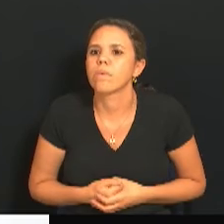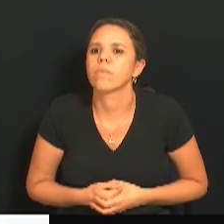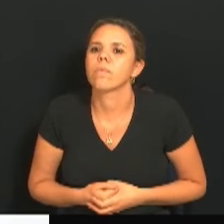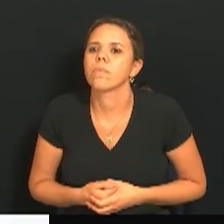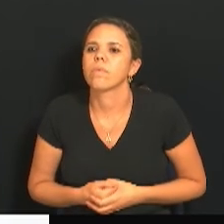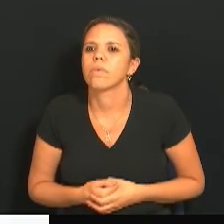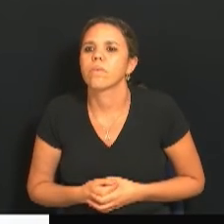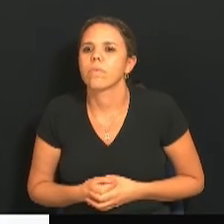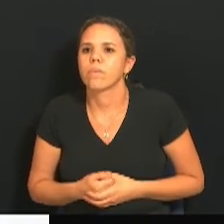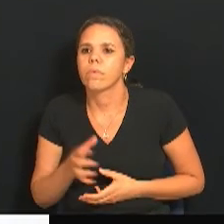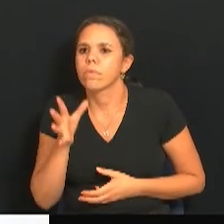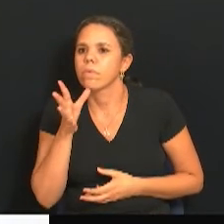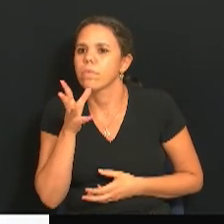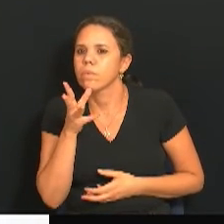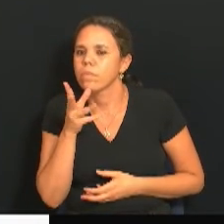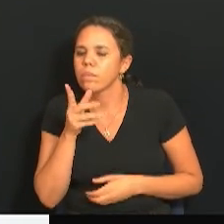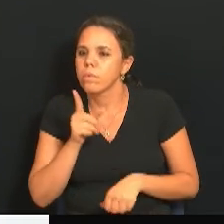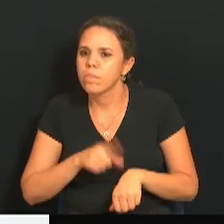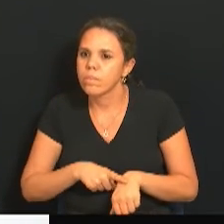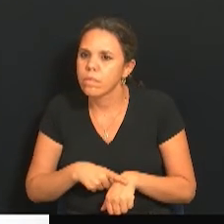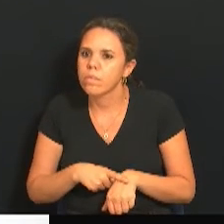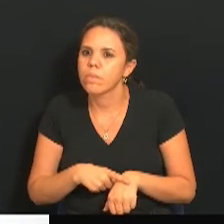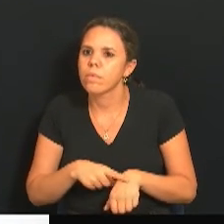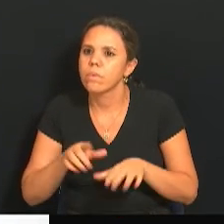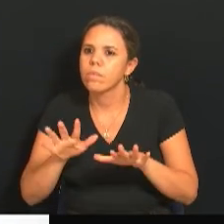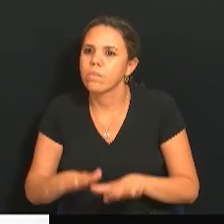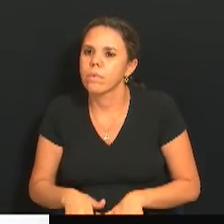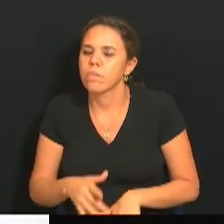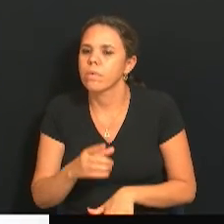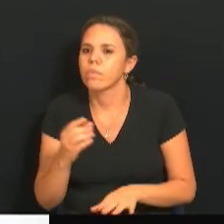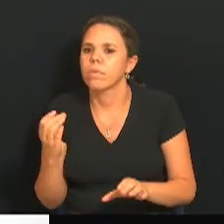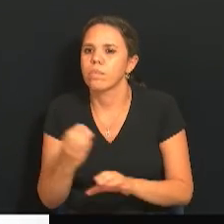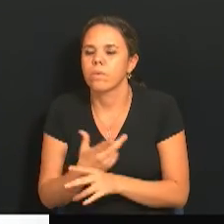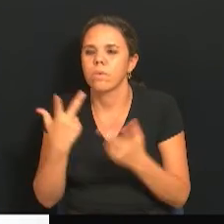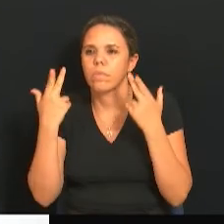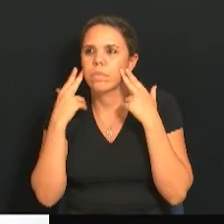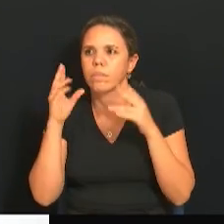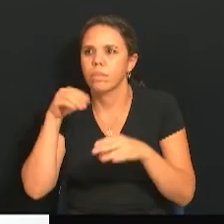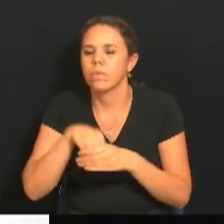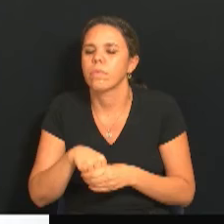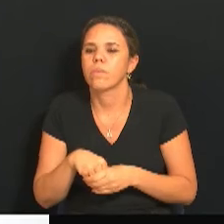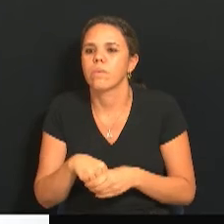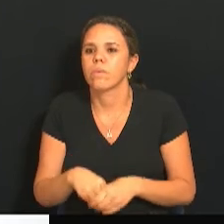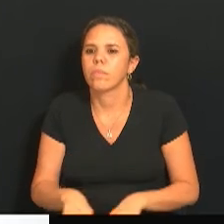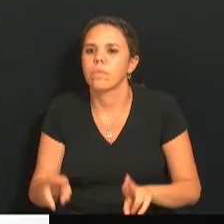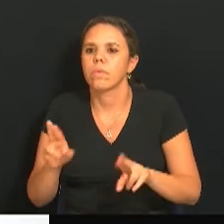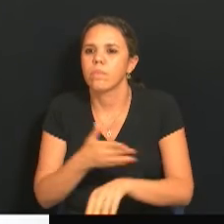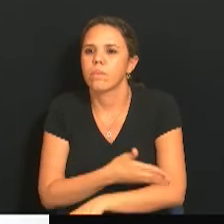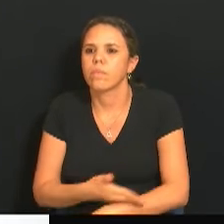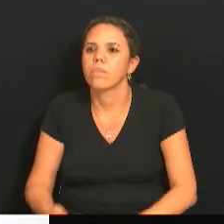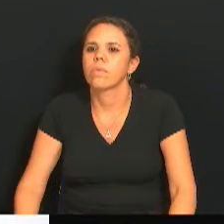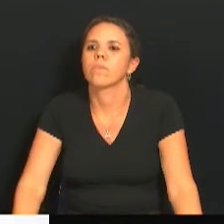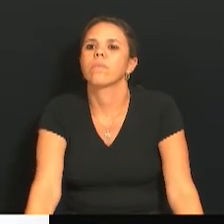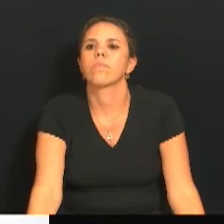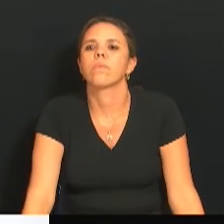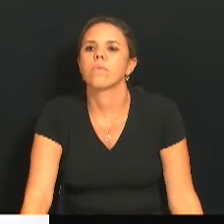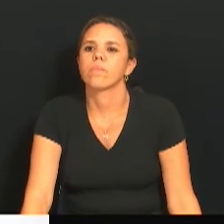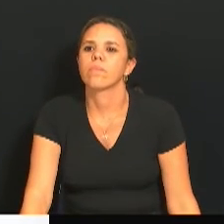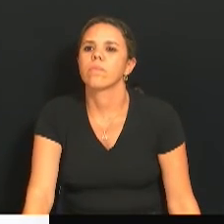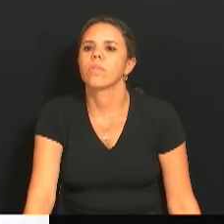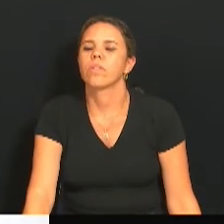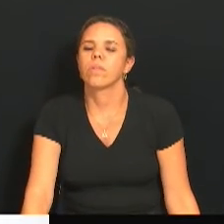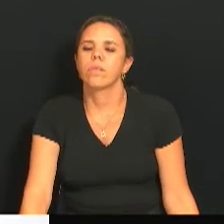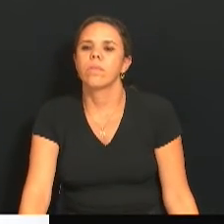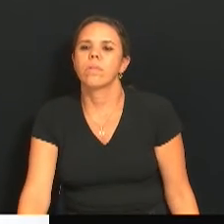vai demorar ainda algum tempo para ficar 100% dentro do que a gente estava acostumado, não é? Dentro